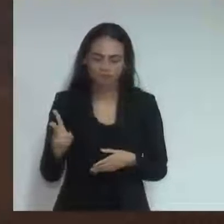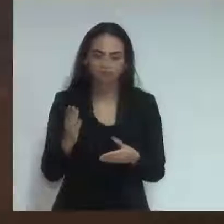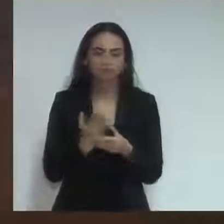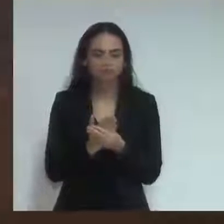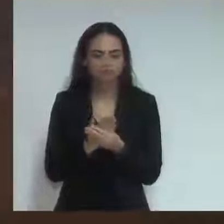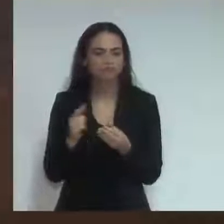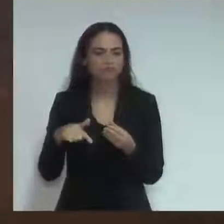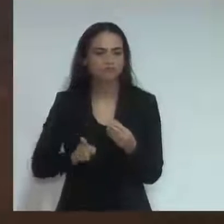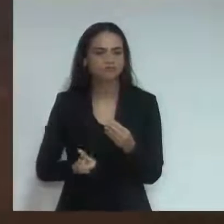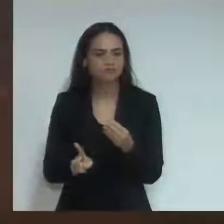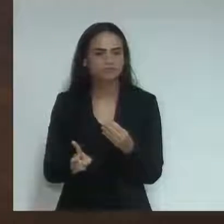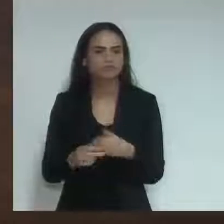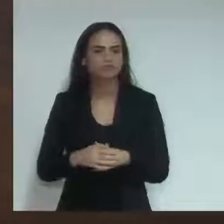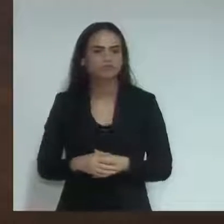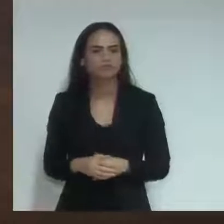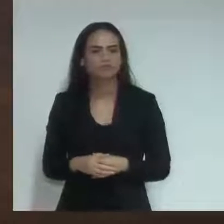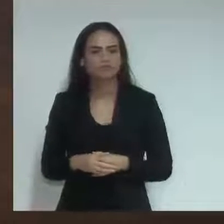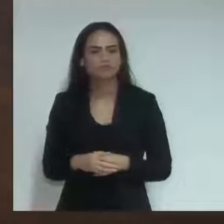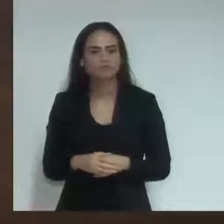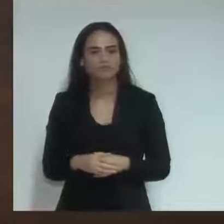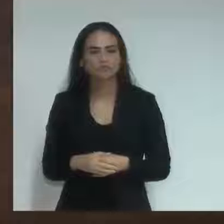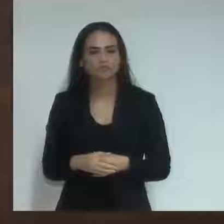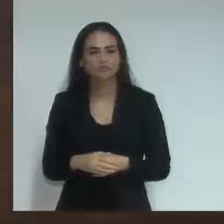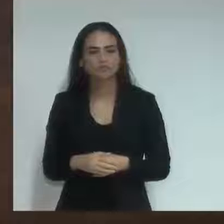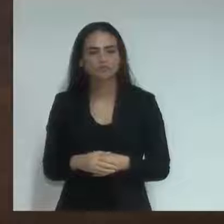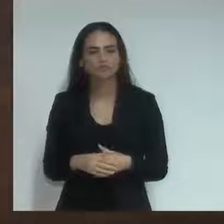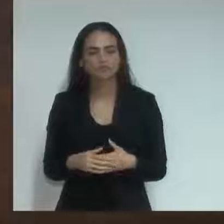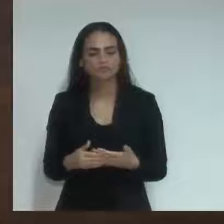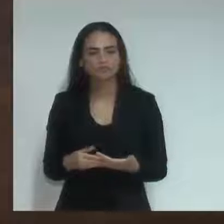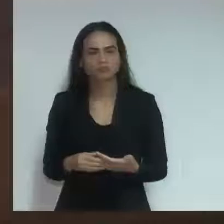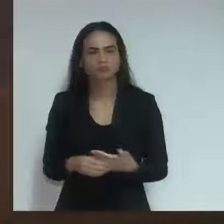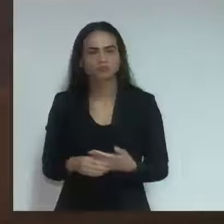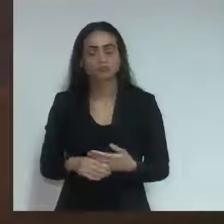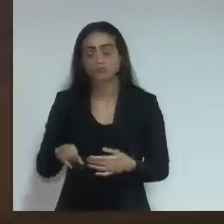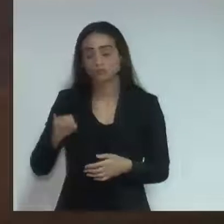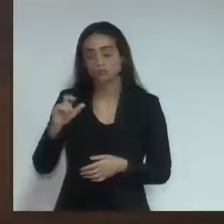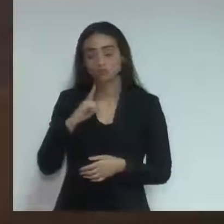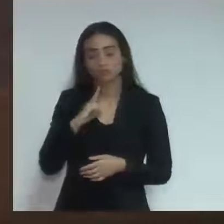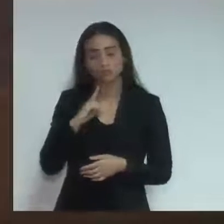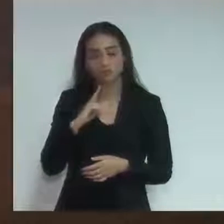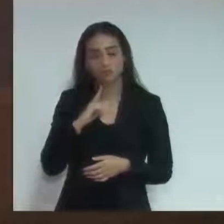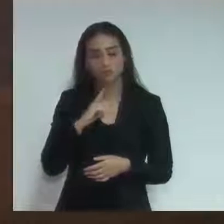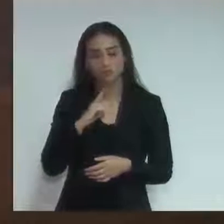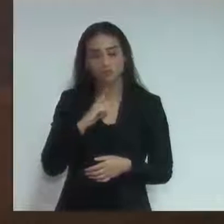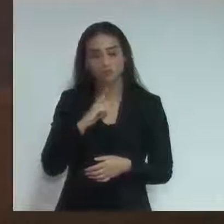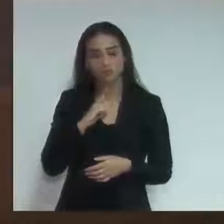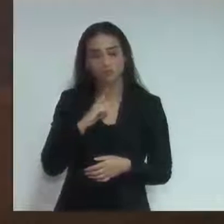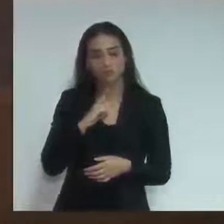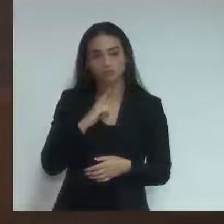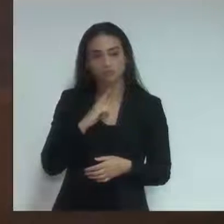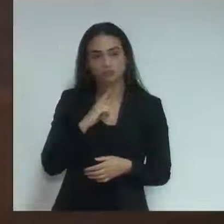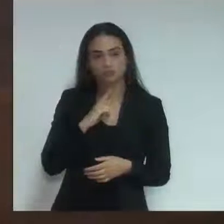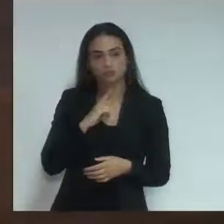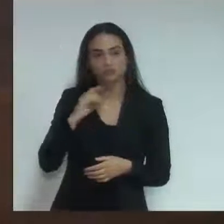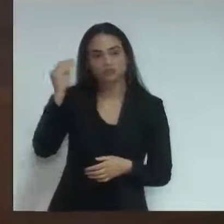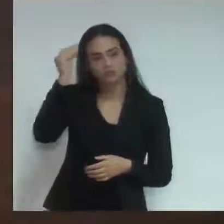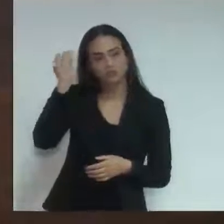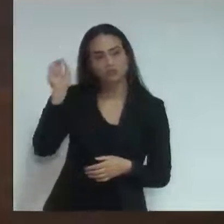justiça. E lá é para dirimir as dúvidas. Se existe o dolo ou não.